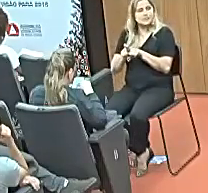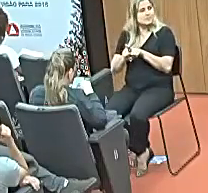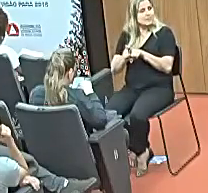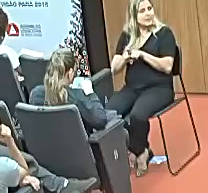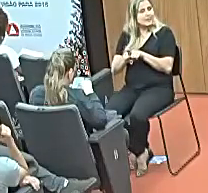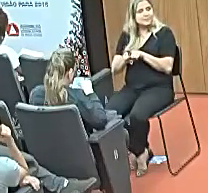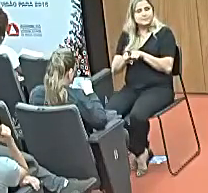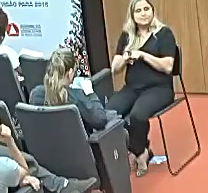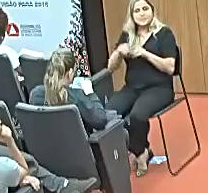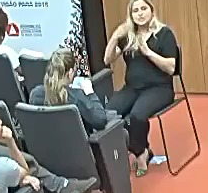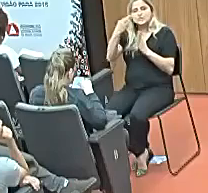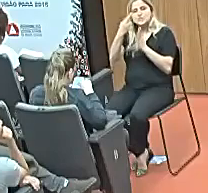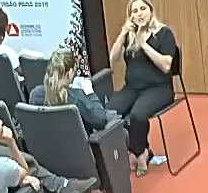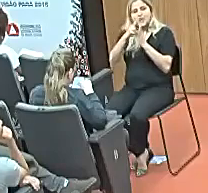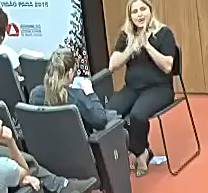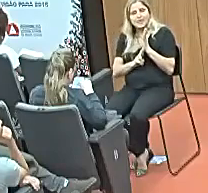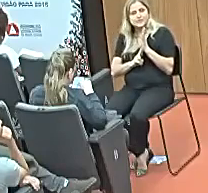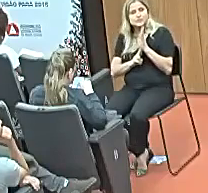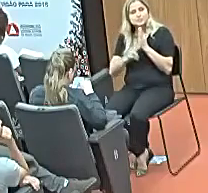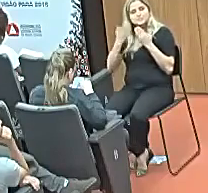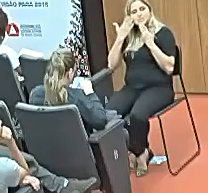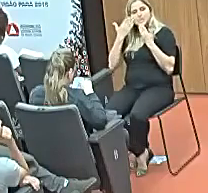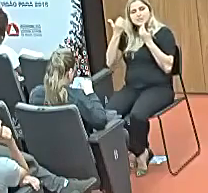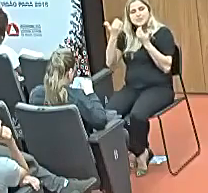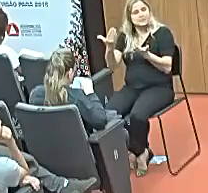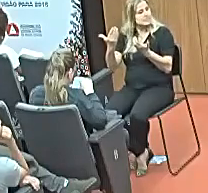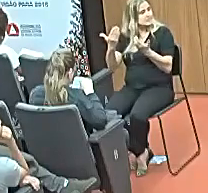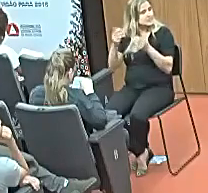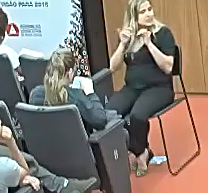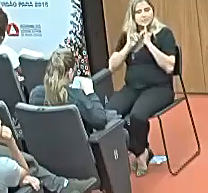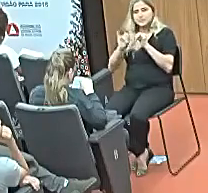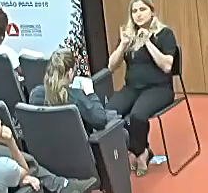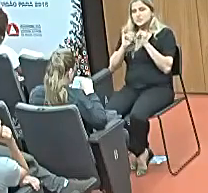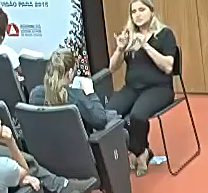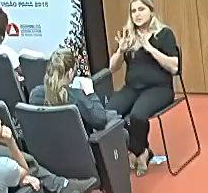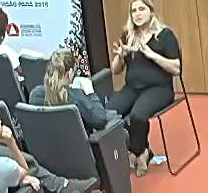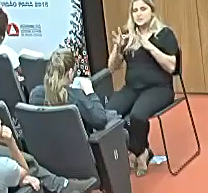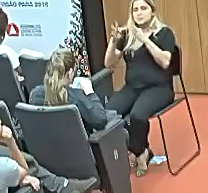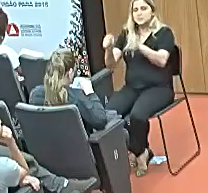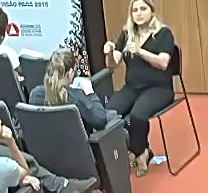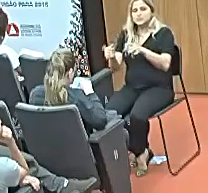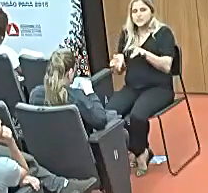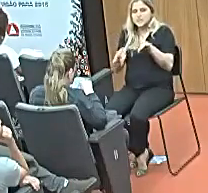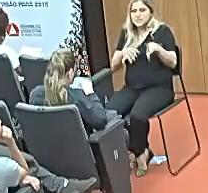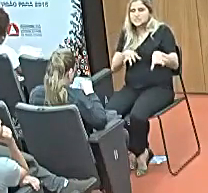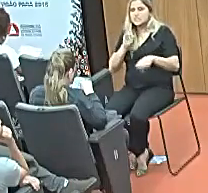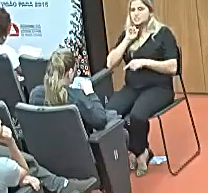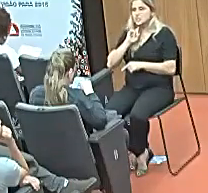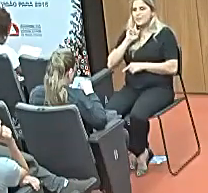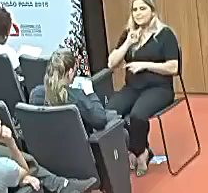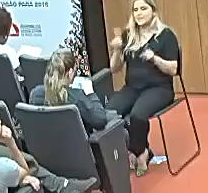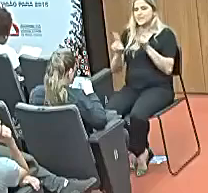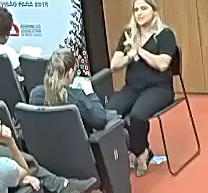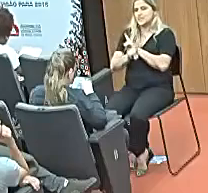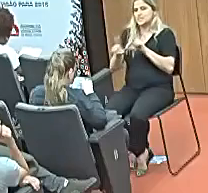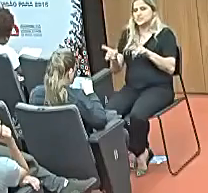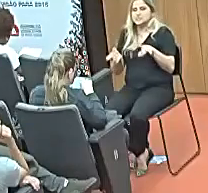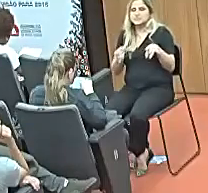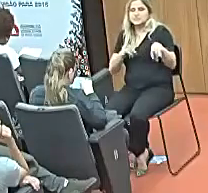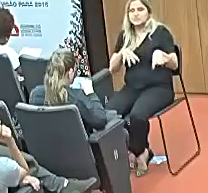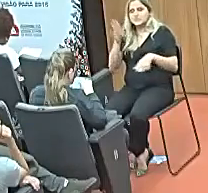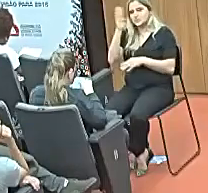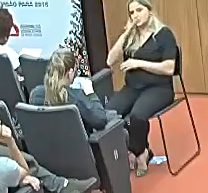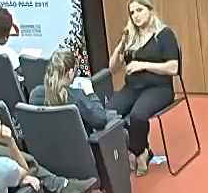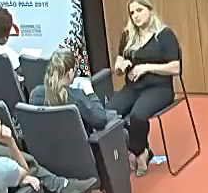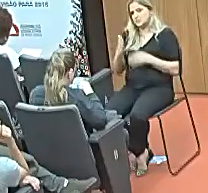é nosso relator mas agradecer e dizer pra todos e todas nós não vamos desistir de minas gerais e nós não vamos desistir do